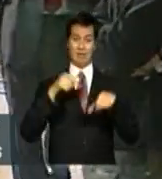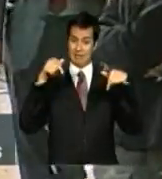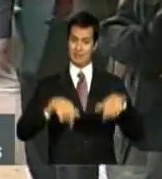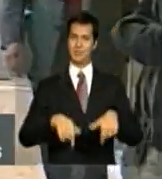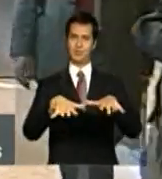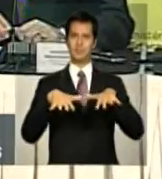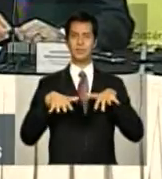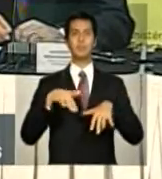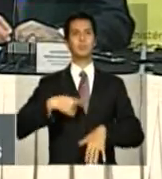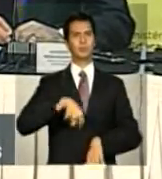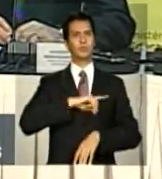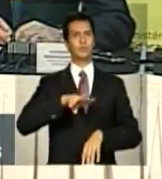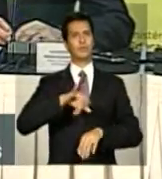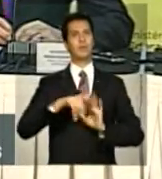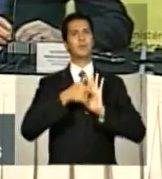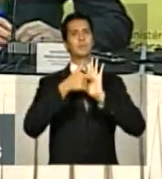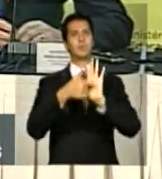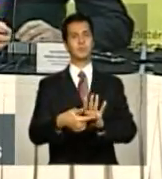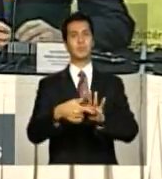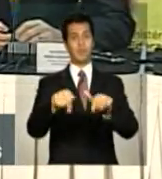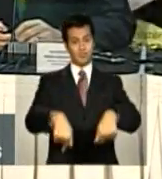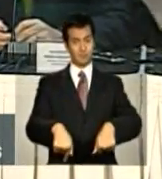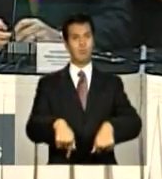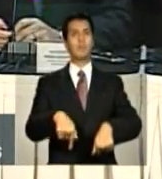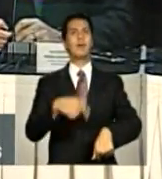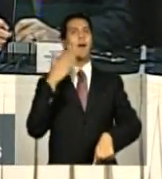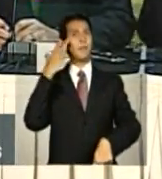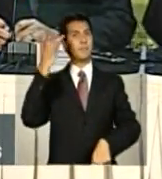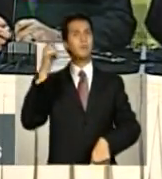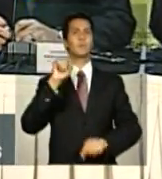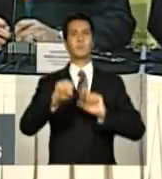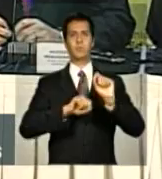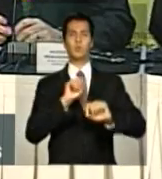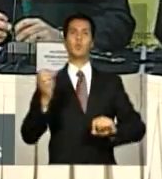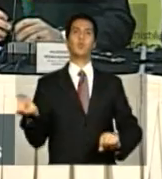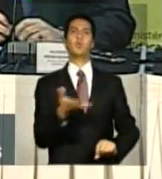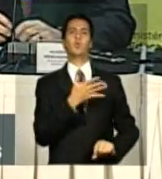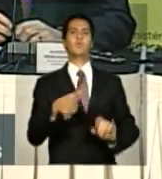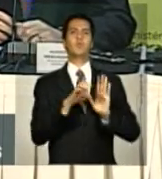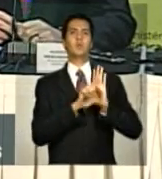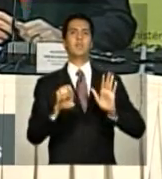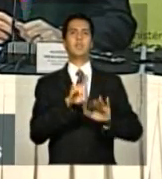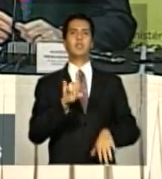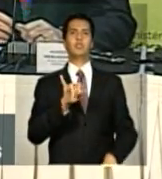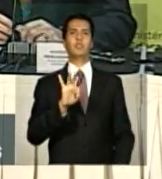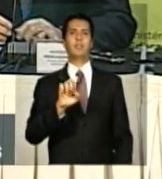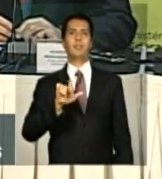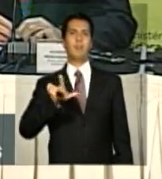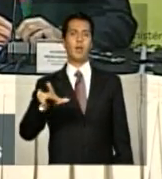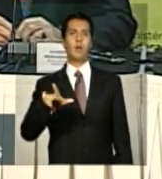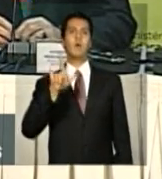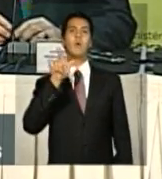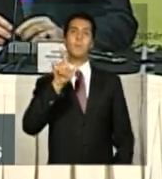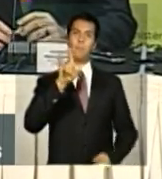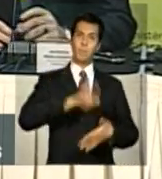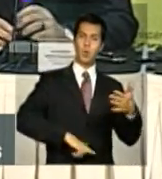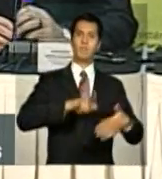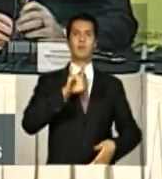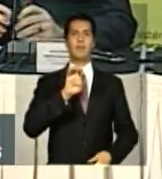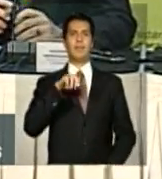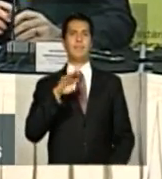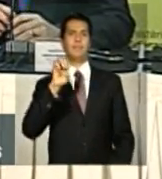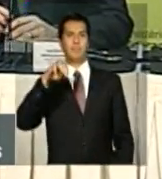Nós vamos apresentar para vocês amanhã o novo edital do Enem. Então, amanhã